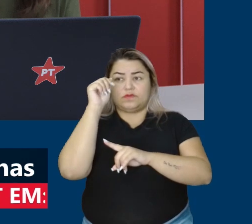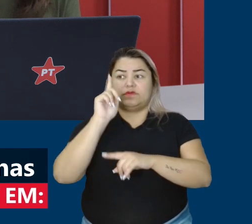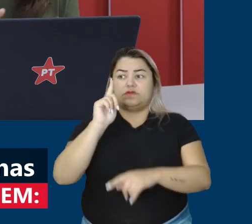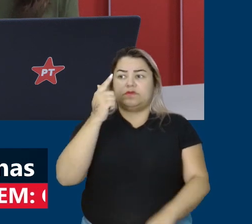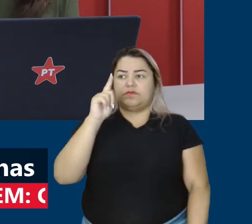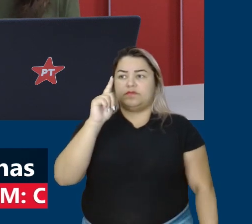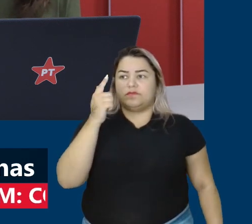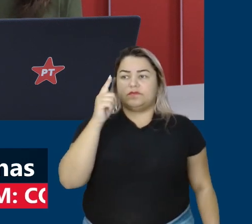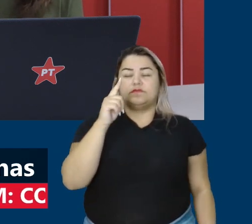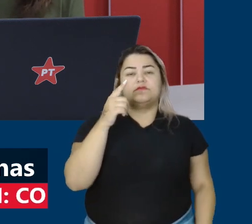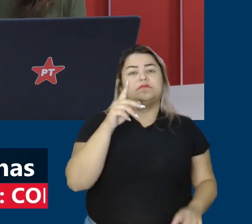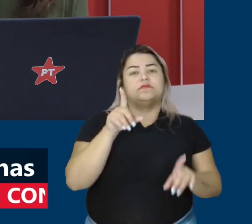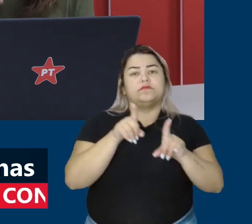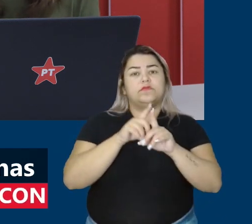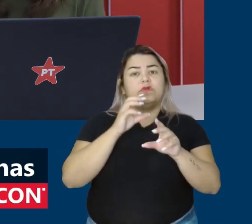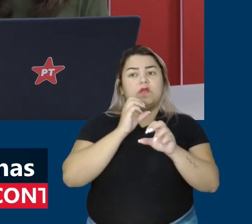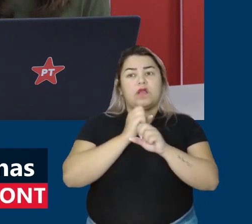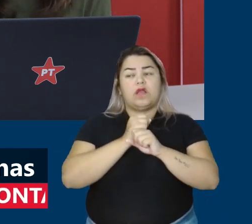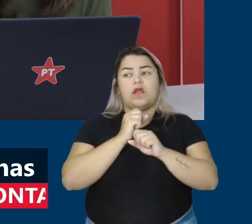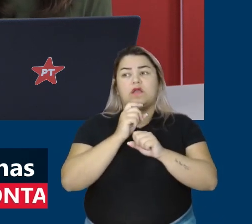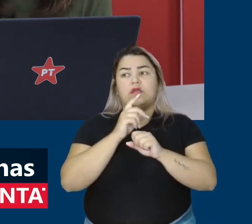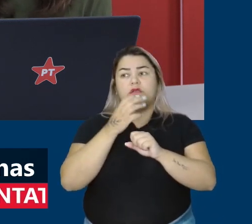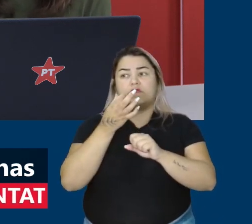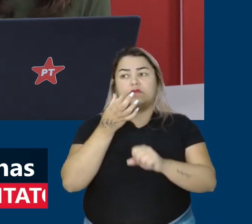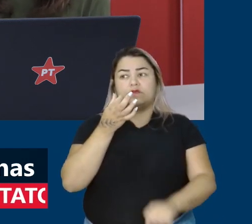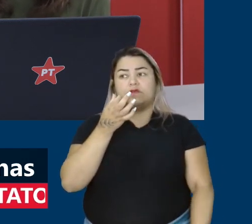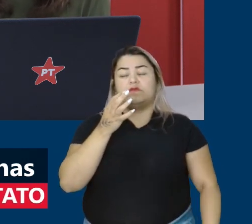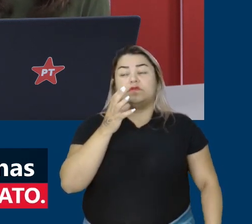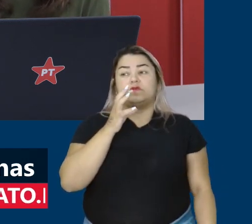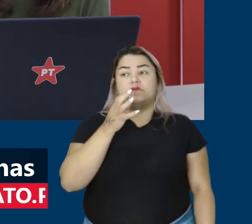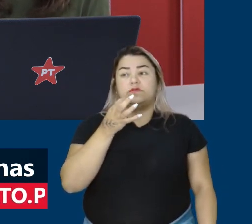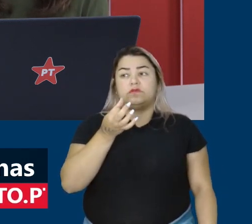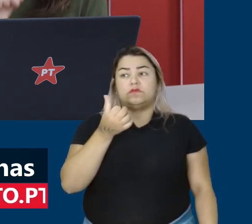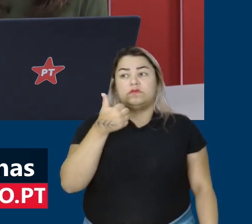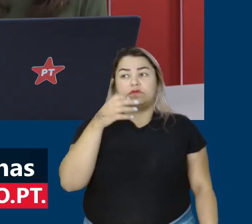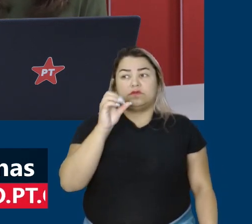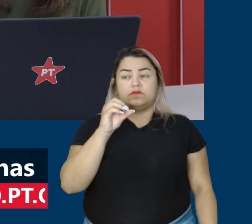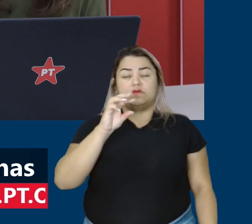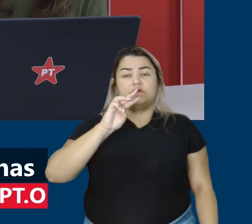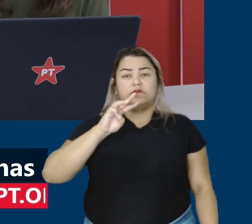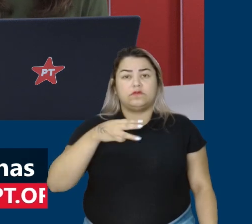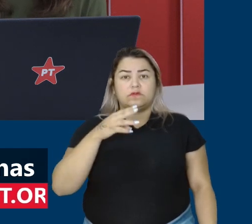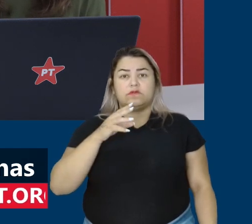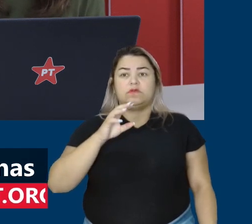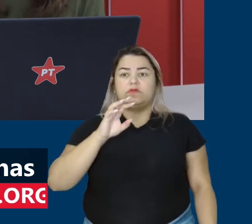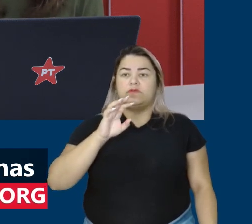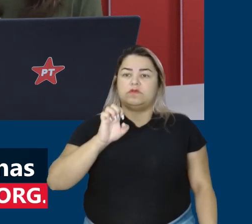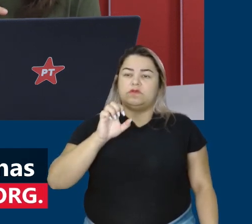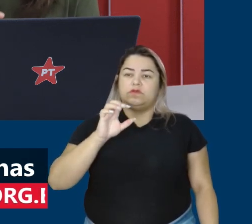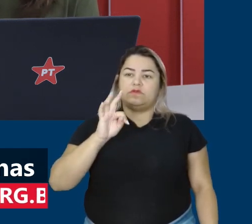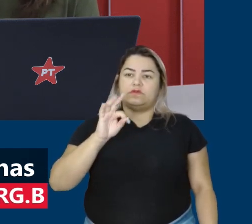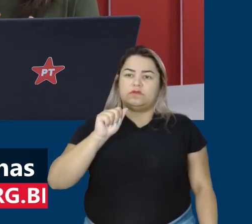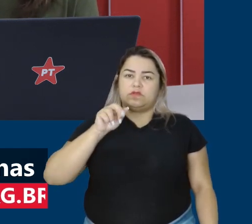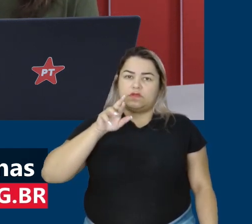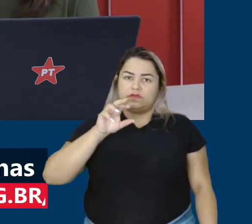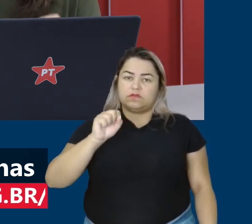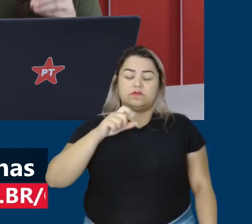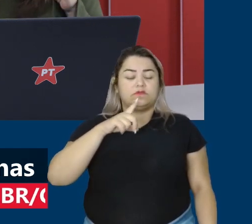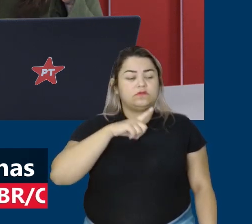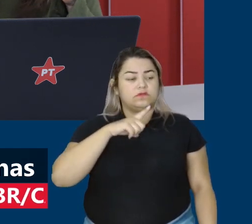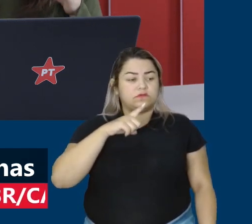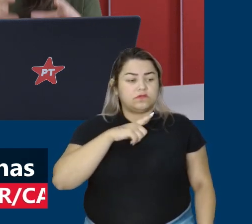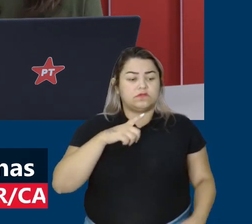Goiás. Somando as áreas, elas chegam a 610,3 mil hectares. Qual a importância da gente ter essas